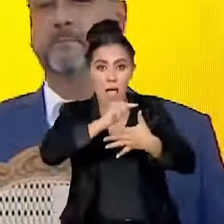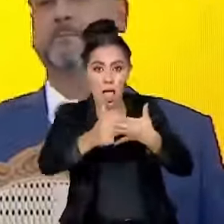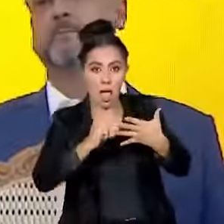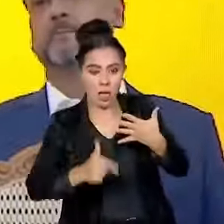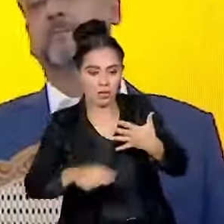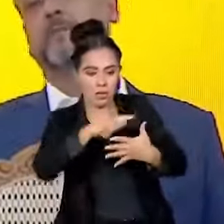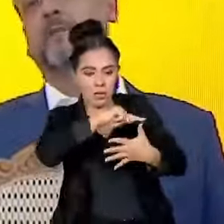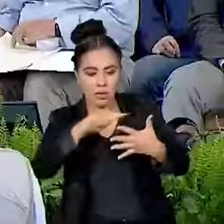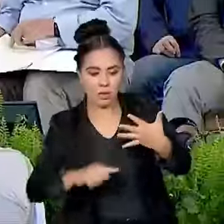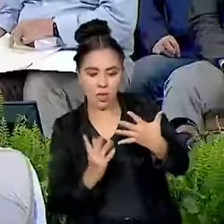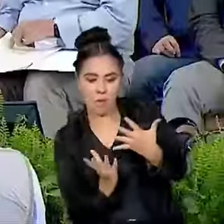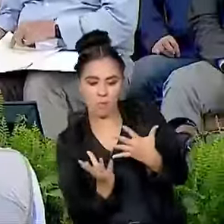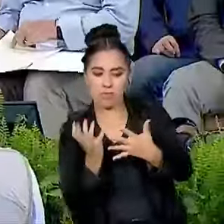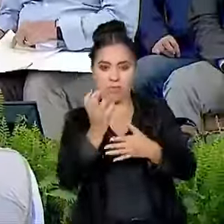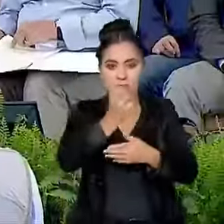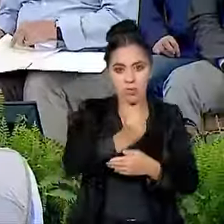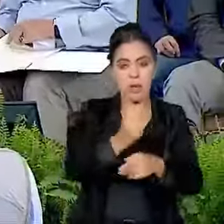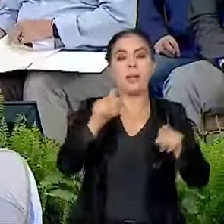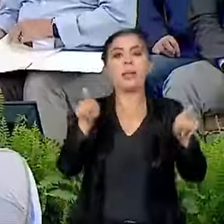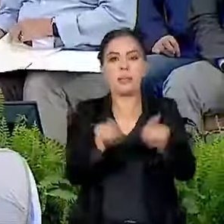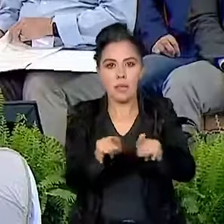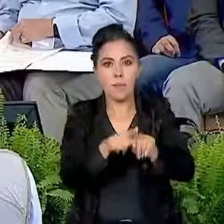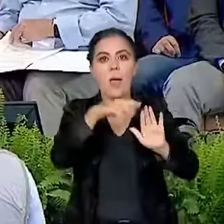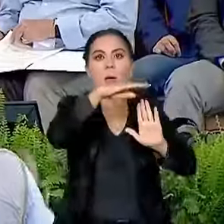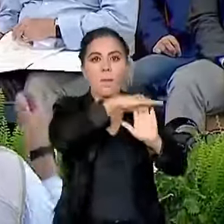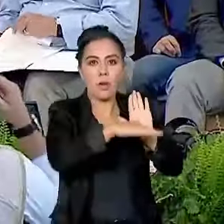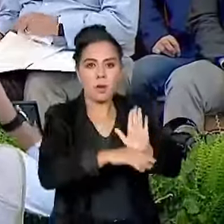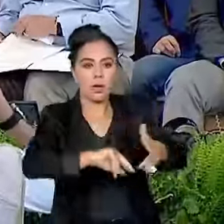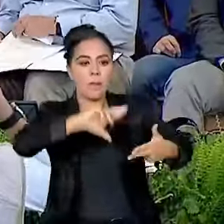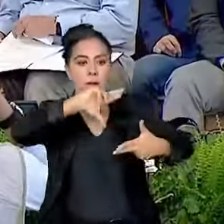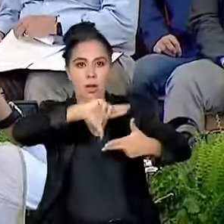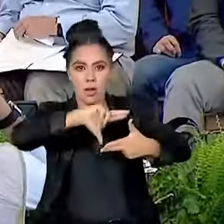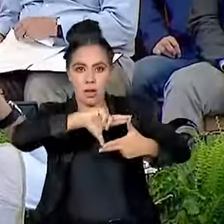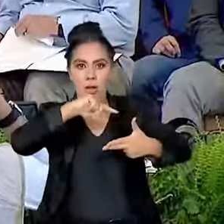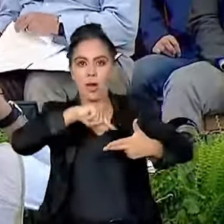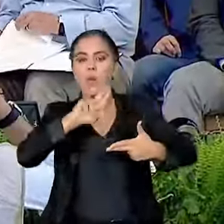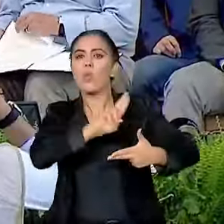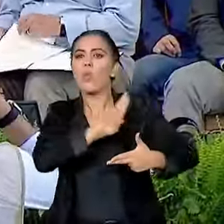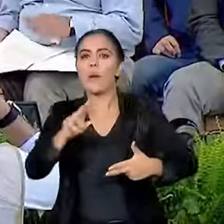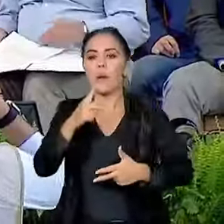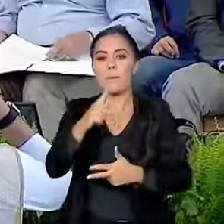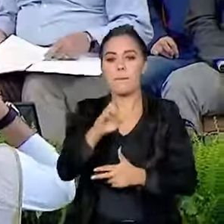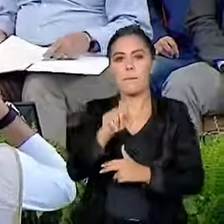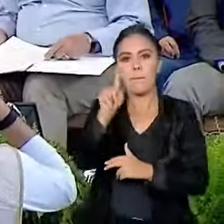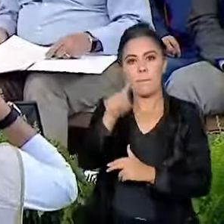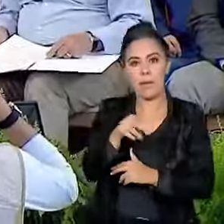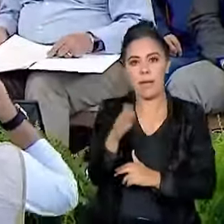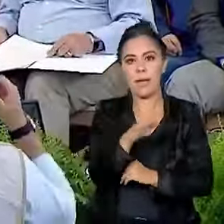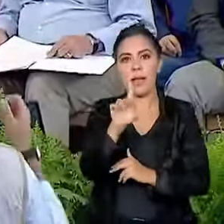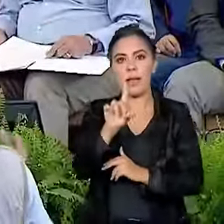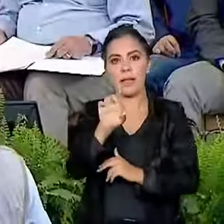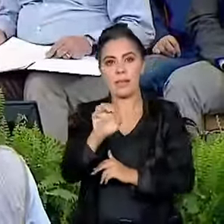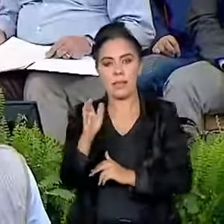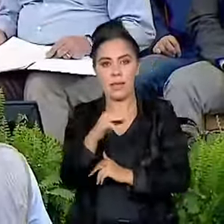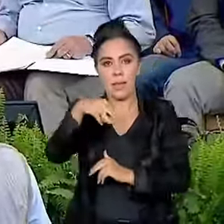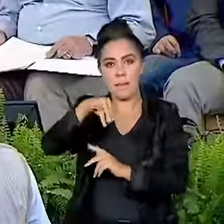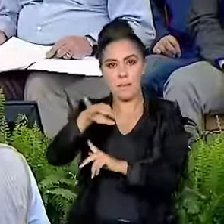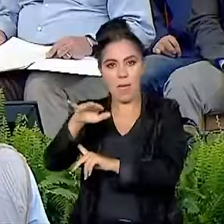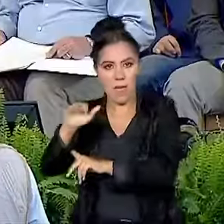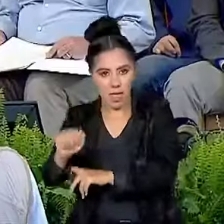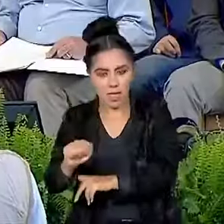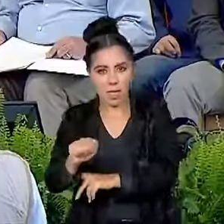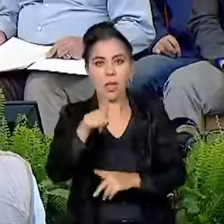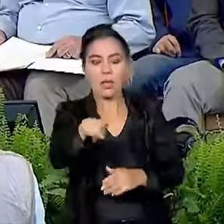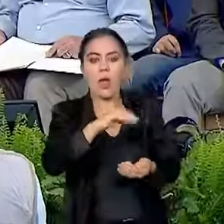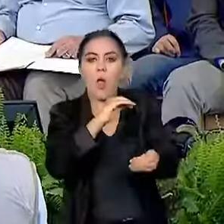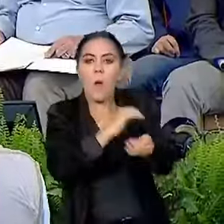para somar com o pé de meia, que eu espero que vocês saibam o que é o pé de meia, que é esse programa maravilhoso para o final de 3 anos